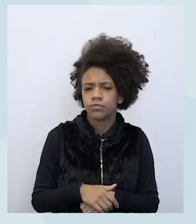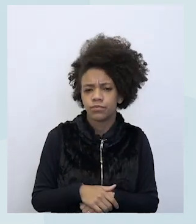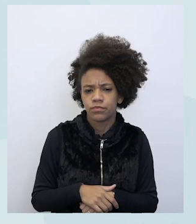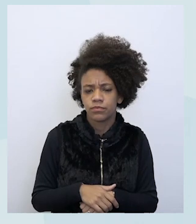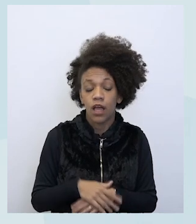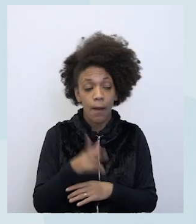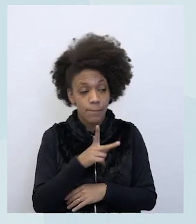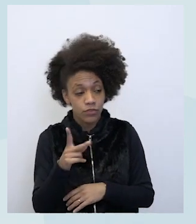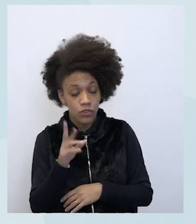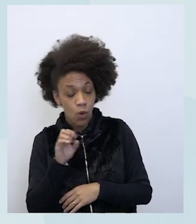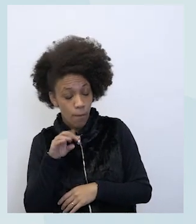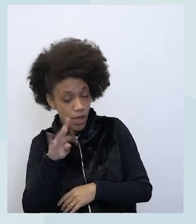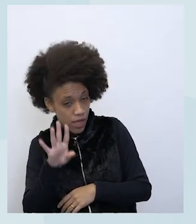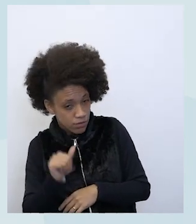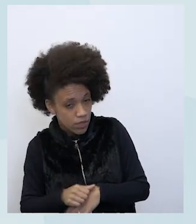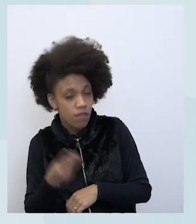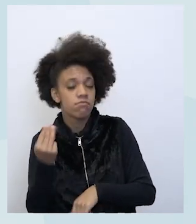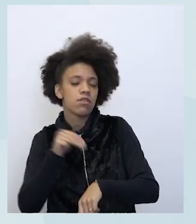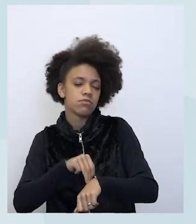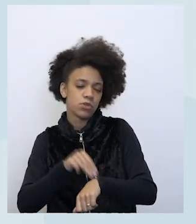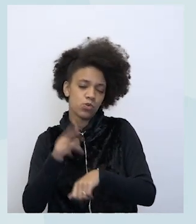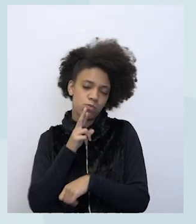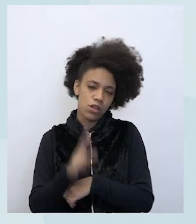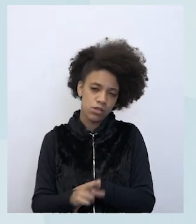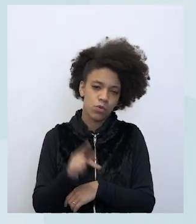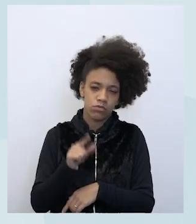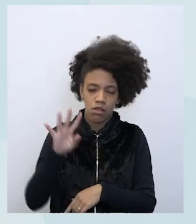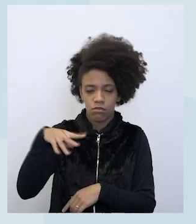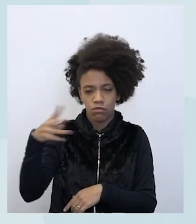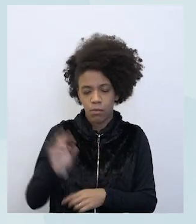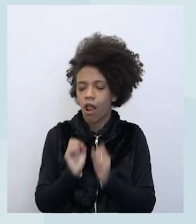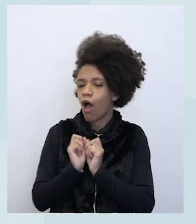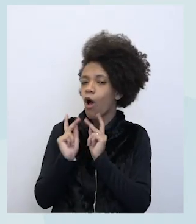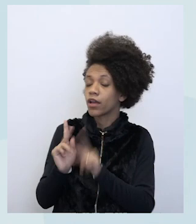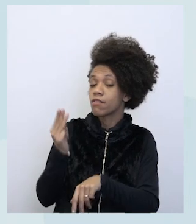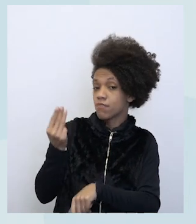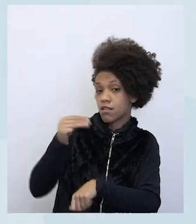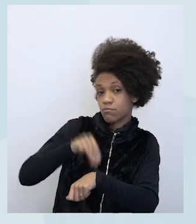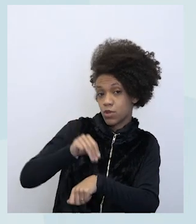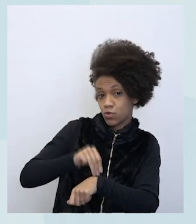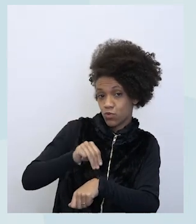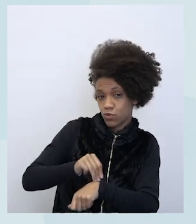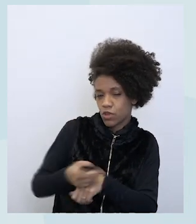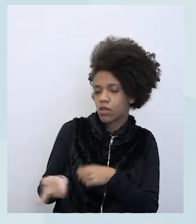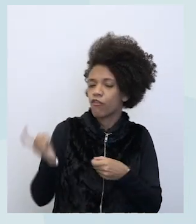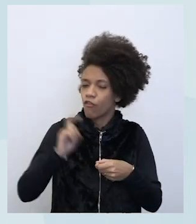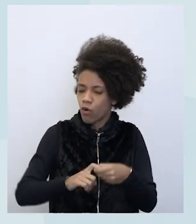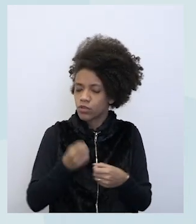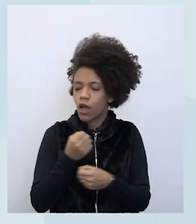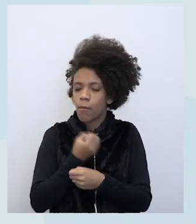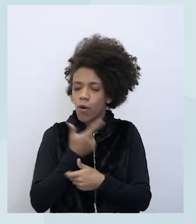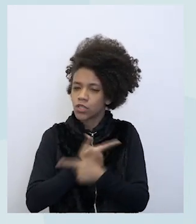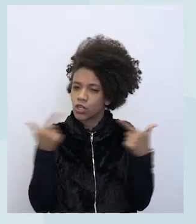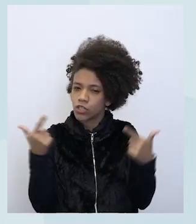Professora Roberta, eles terão 3 minutos para responder essa tabela. Ok, então 3 minutos, daqui 3 minutos a gente volta. Boa